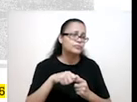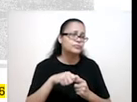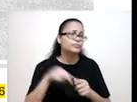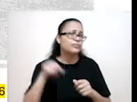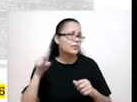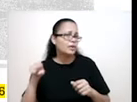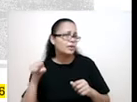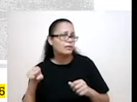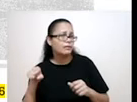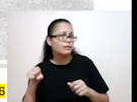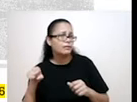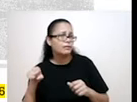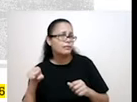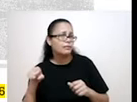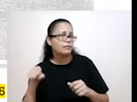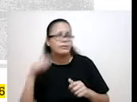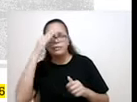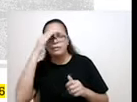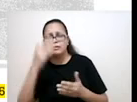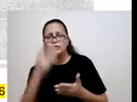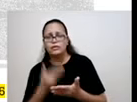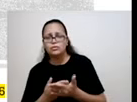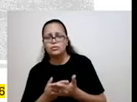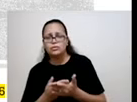ele defendeu em uma obra de